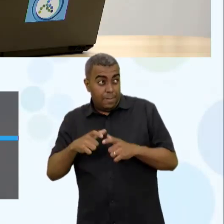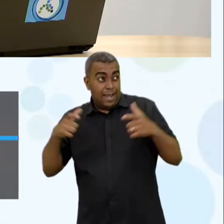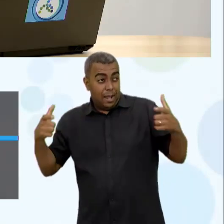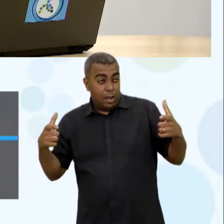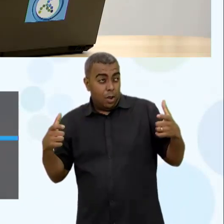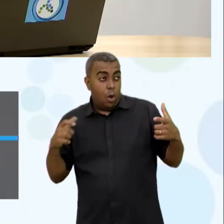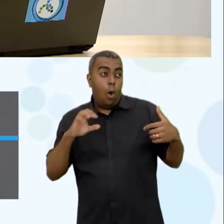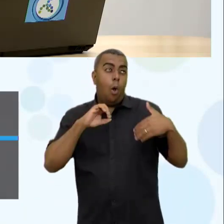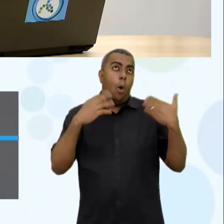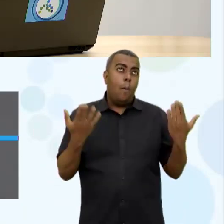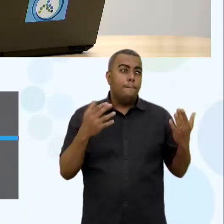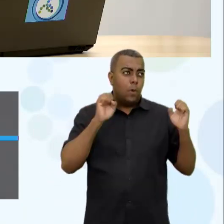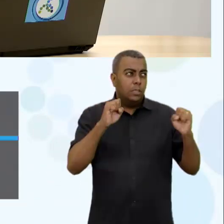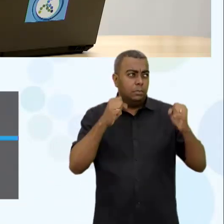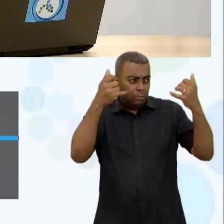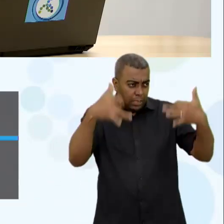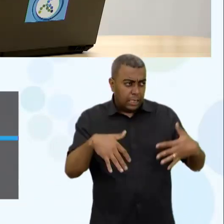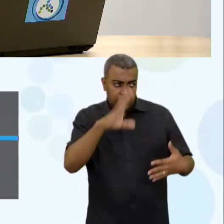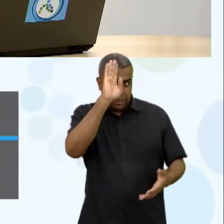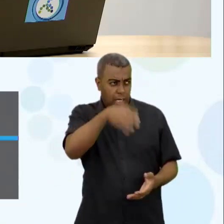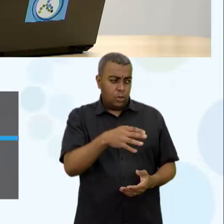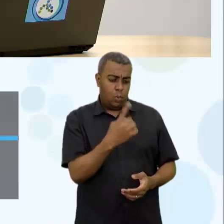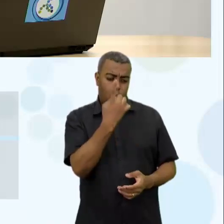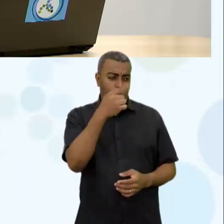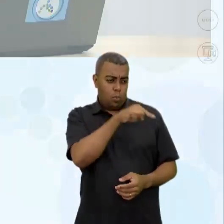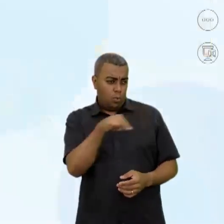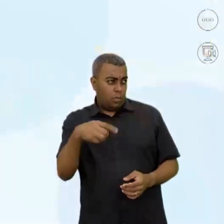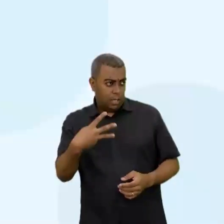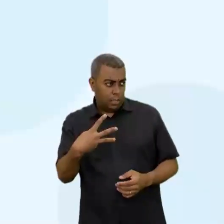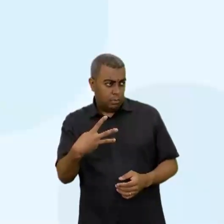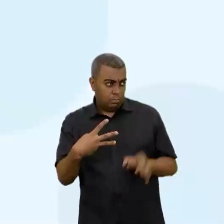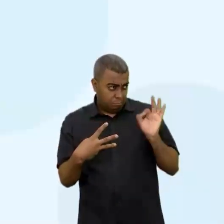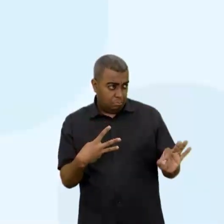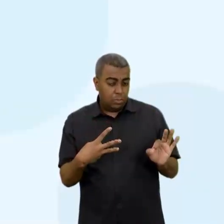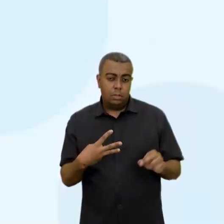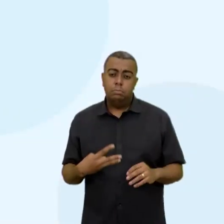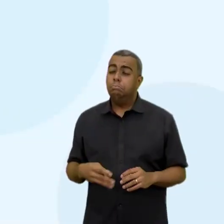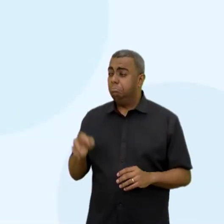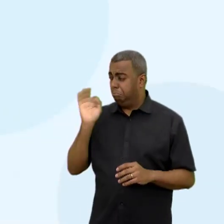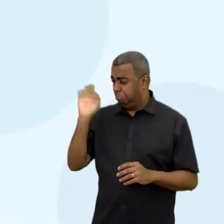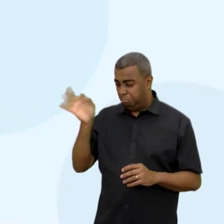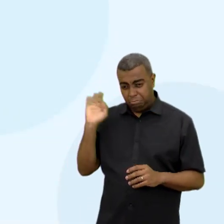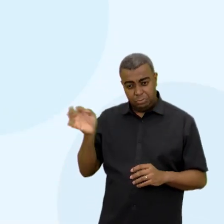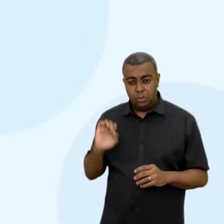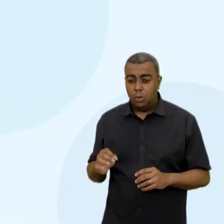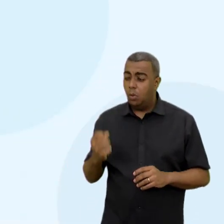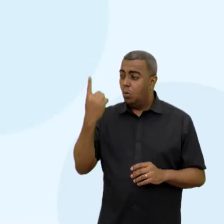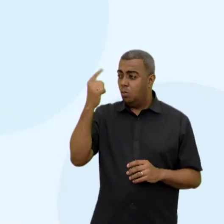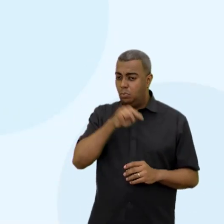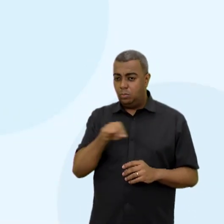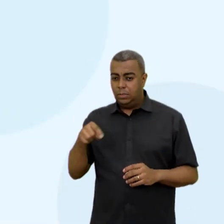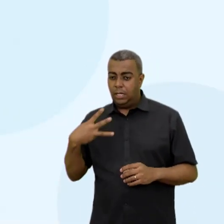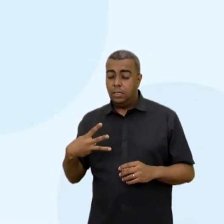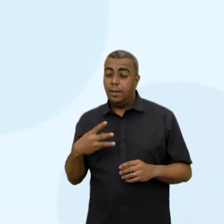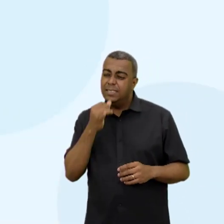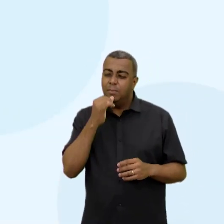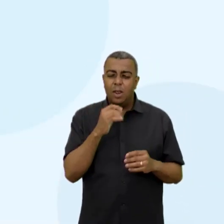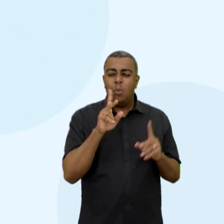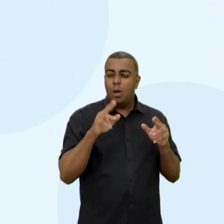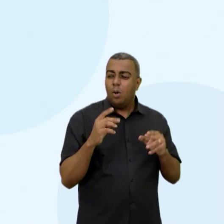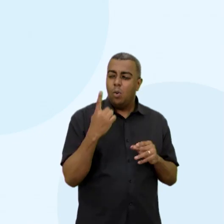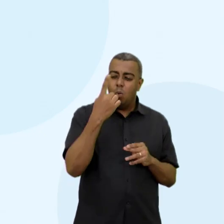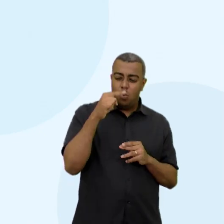que a razão de semelhança é 1/3? 1/3, se você olhar de baixo para cima, daqui para lá também você fala, né? Que foi reduzido 3 vezes,